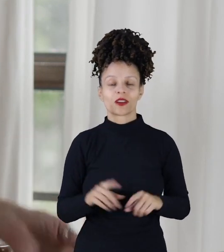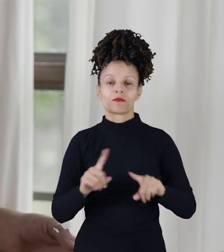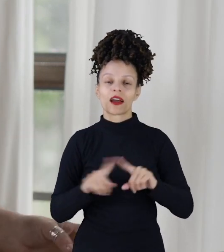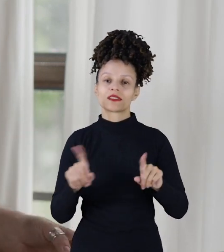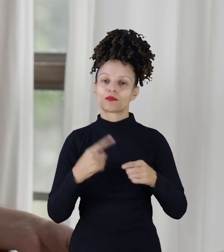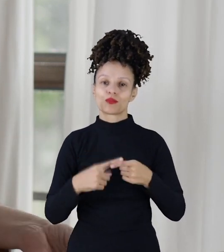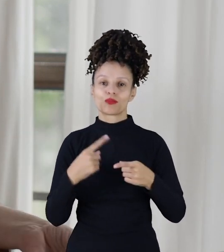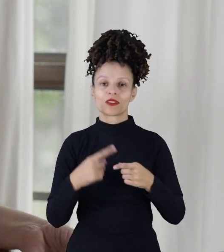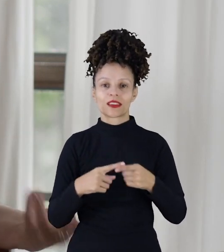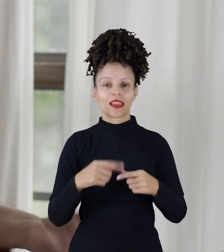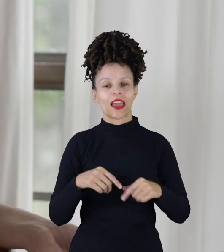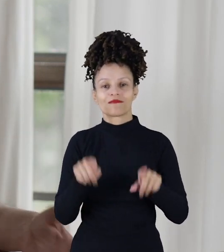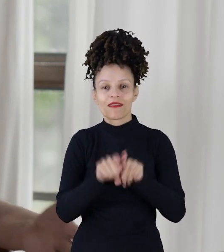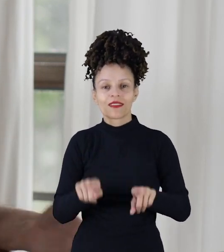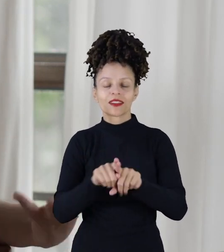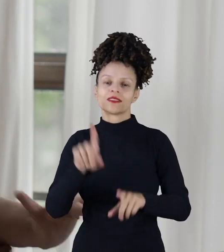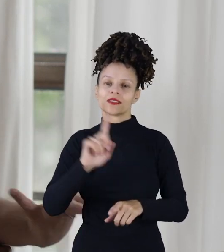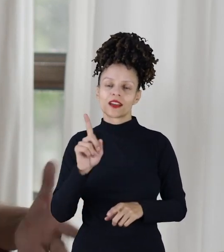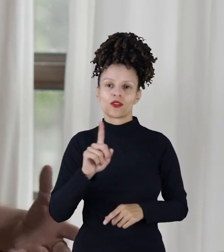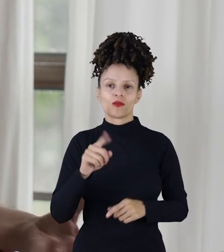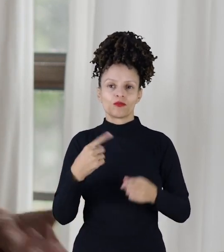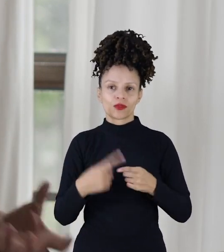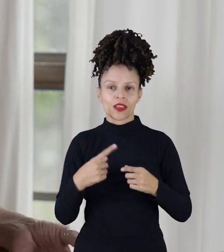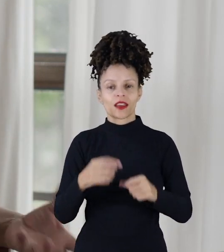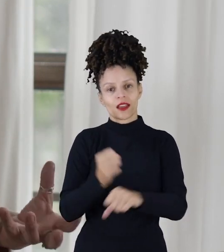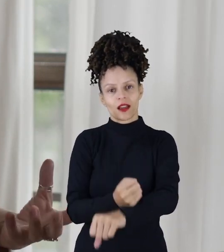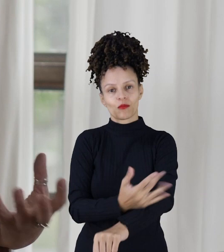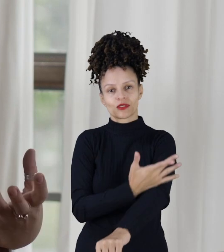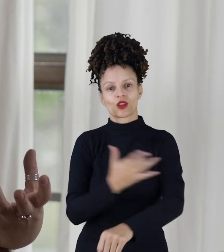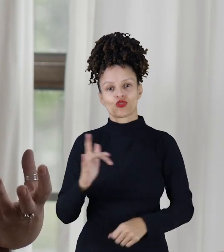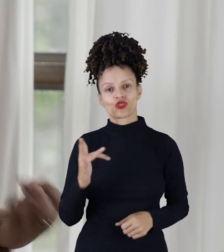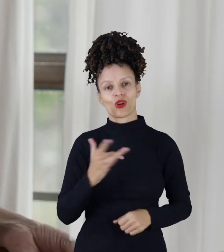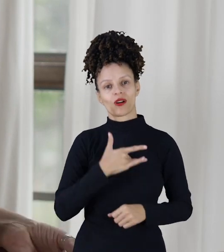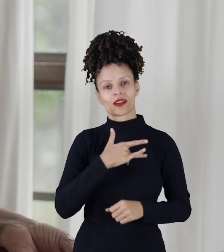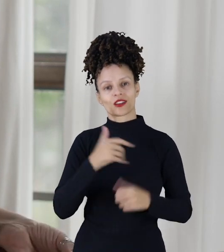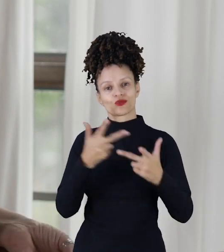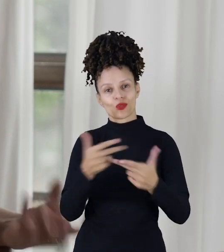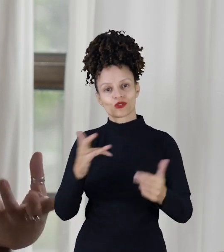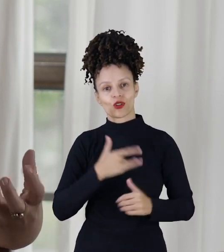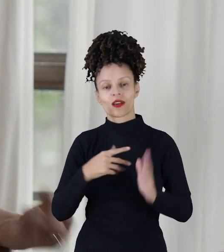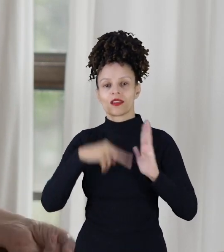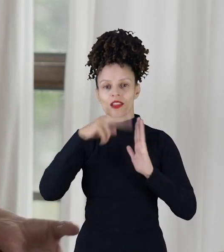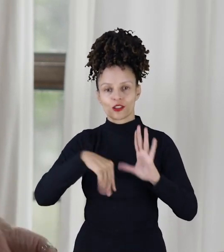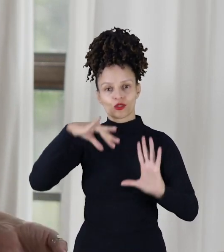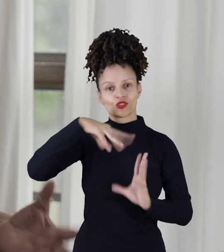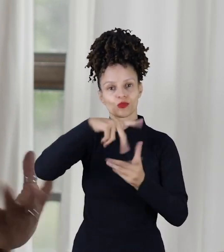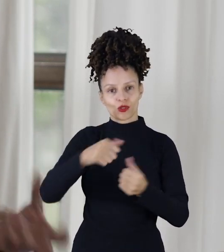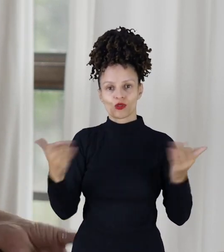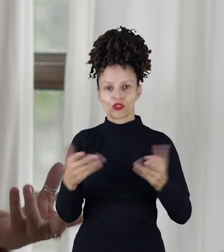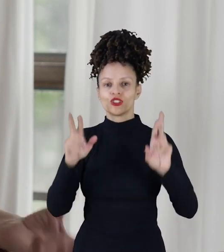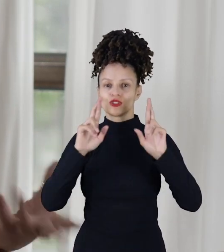acaba tudo chorando. Mas não porque a gente é piegas, não é porque realmente... a emoção nos toca, as coisas nos tocam.